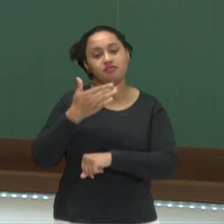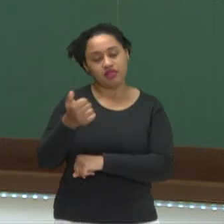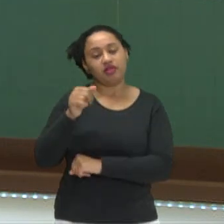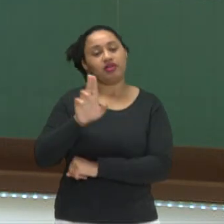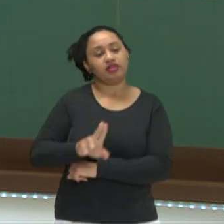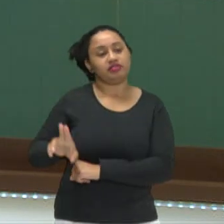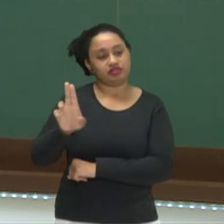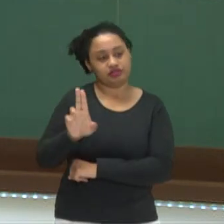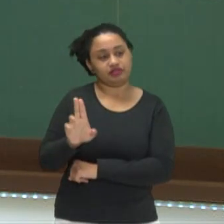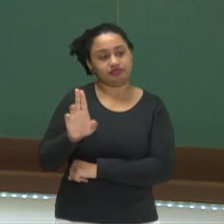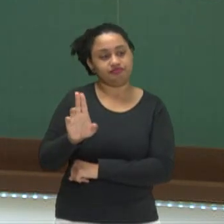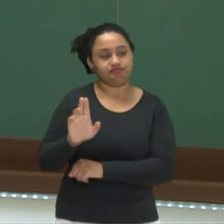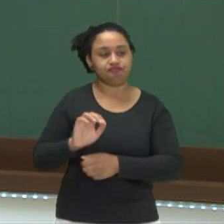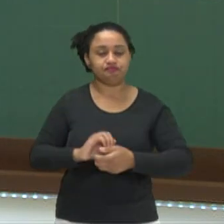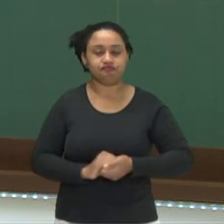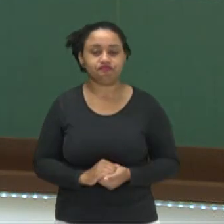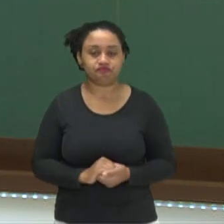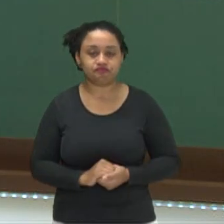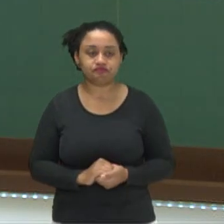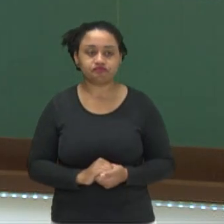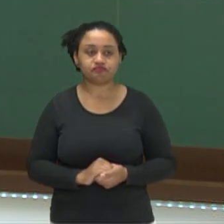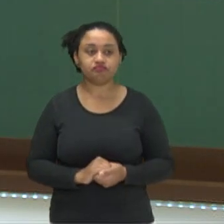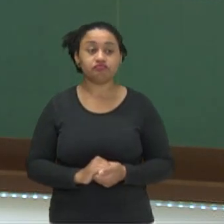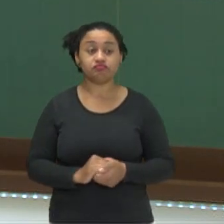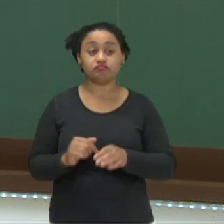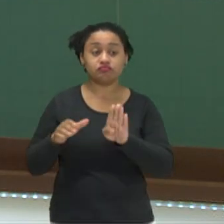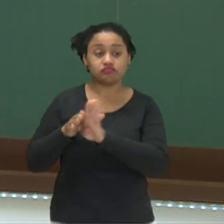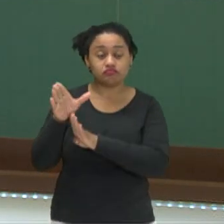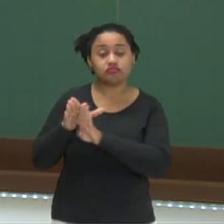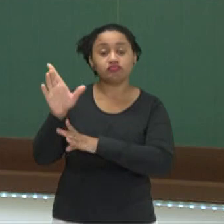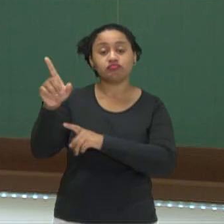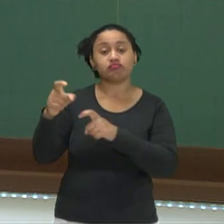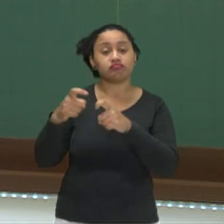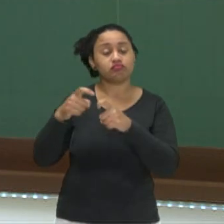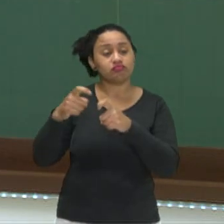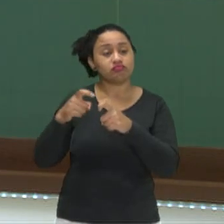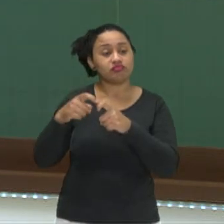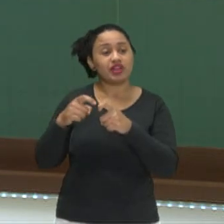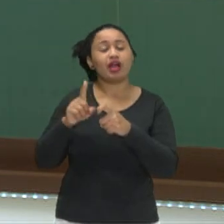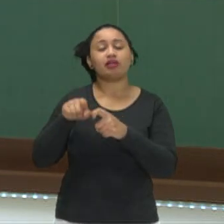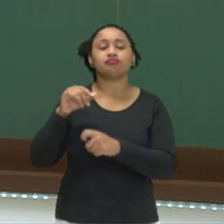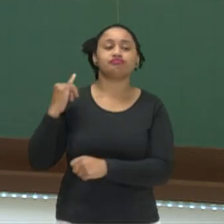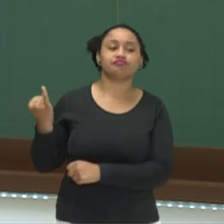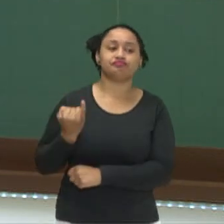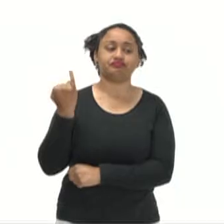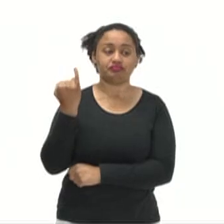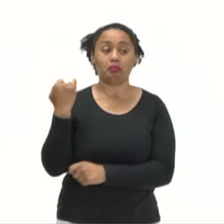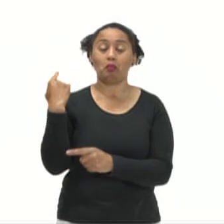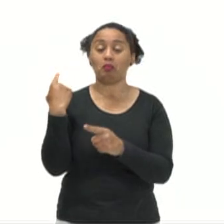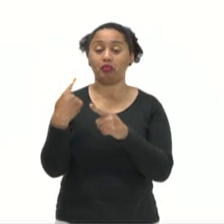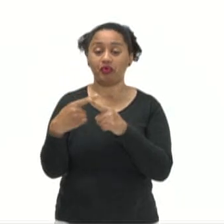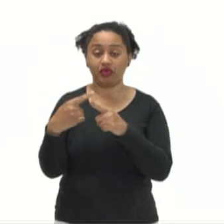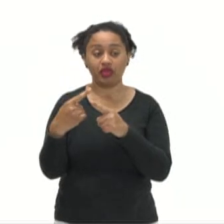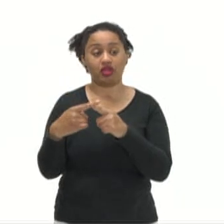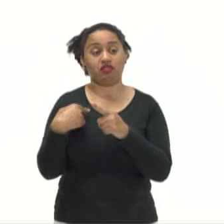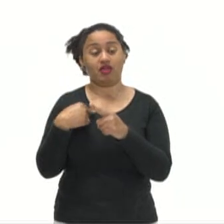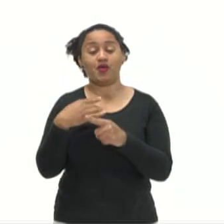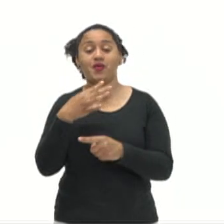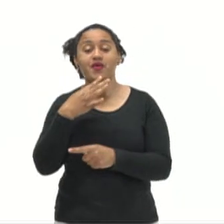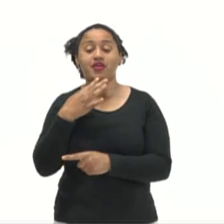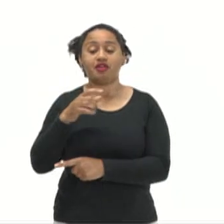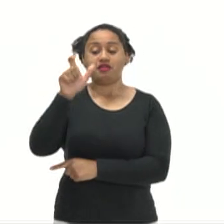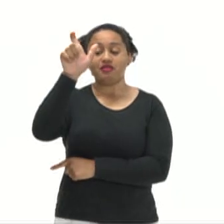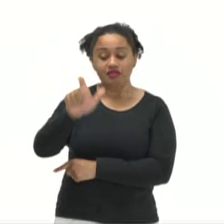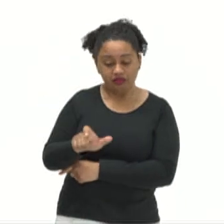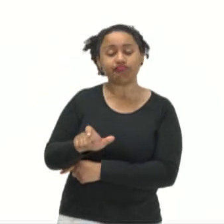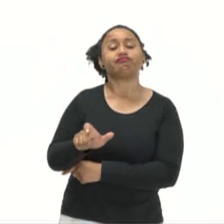também é interessante. As orientações médicas são extremamente importantes. Por quê? Porque elas vão avaliar